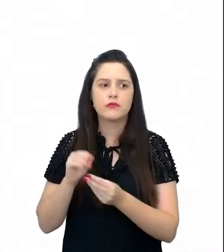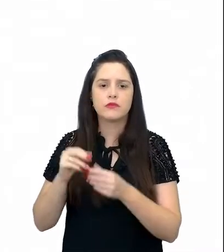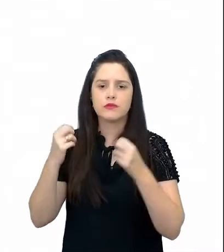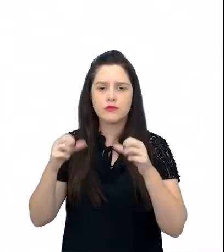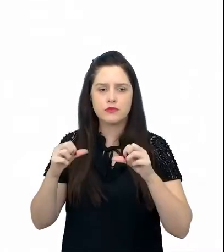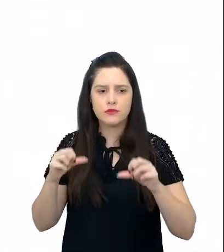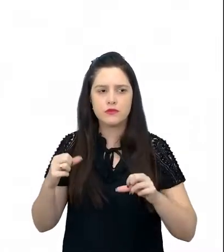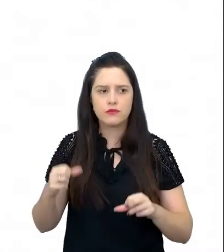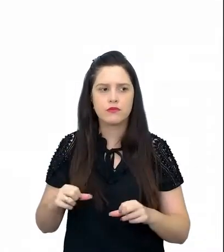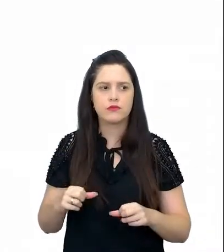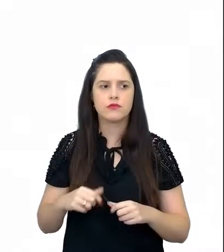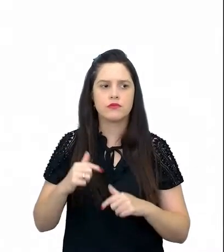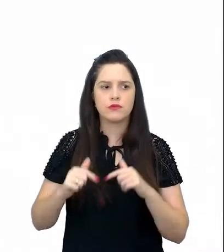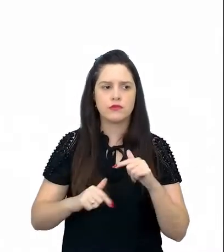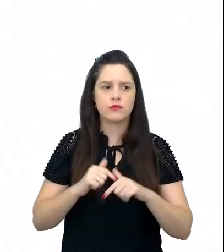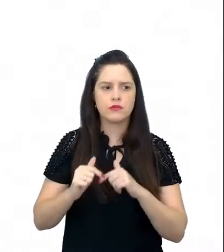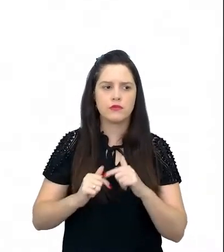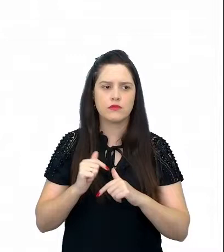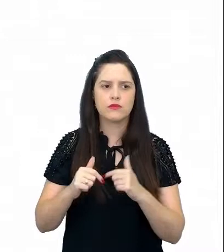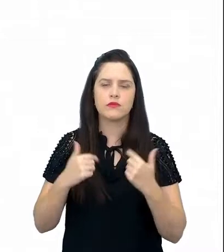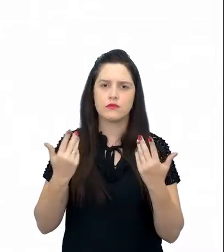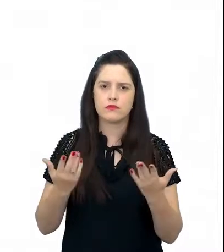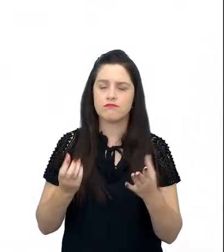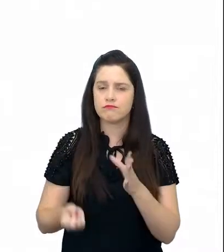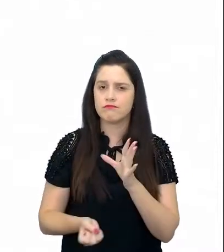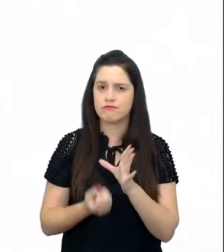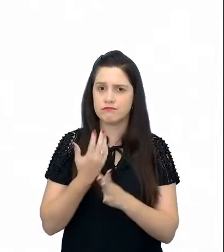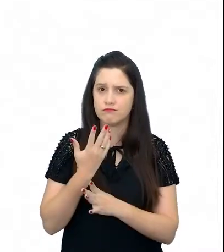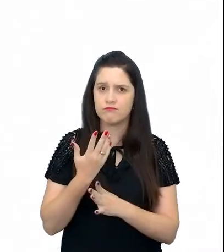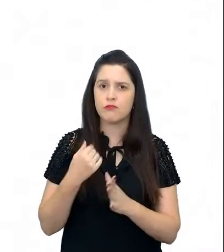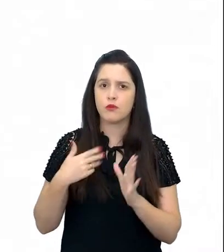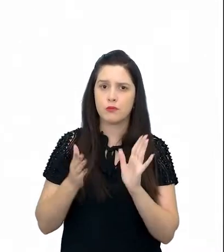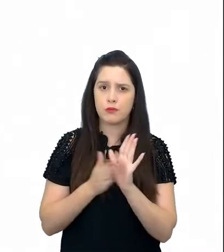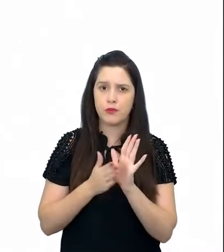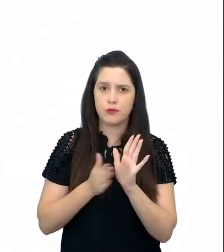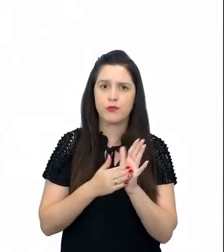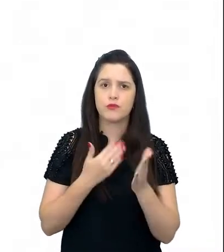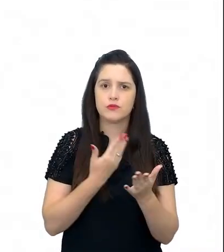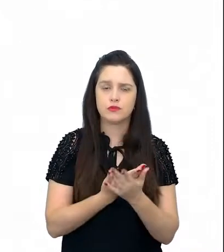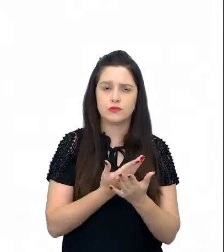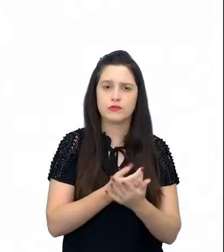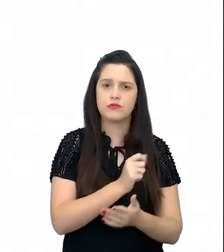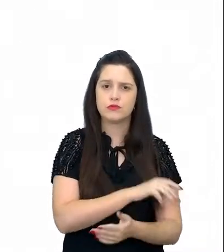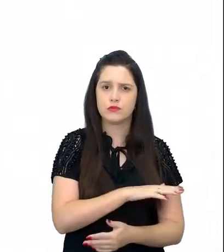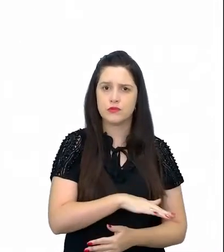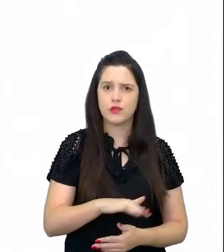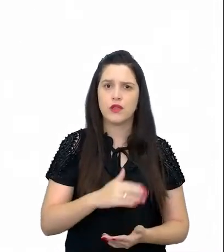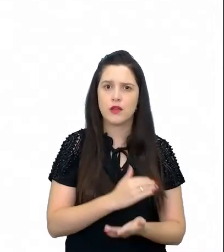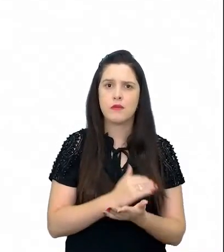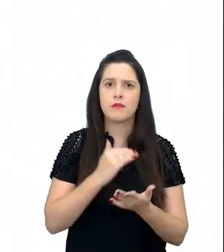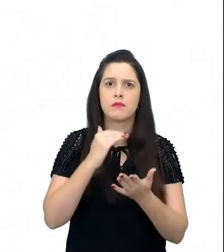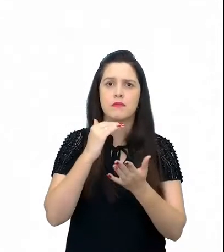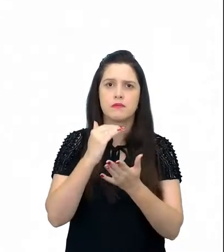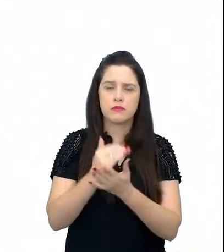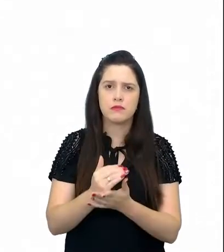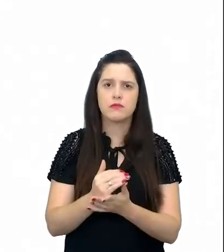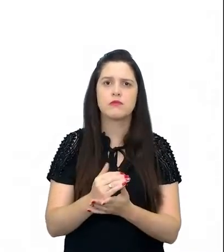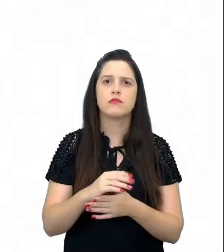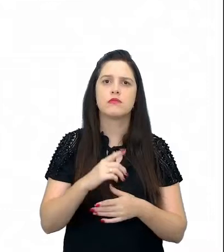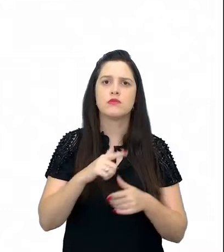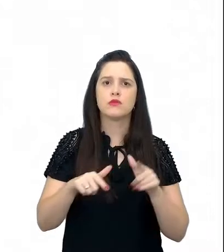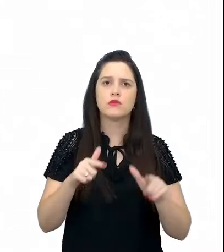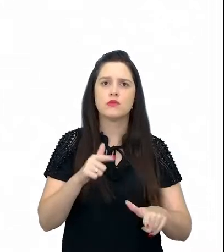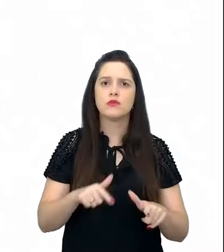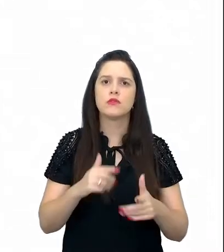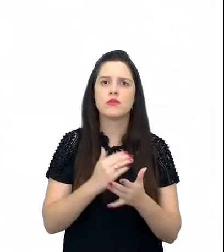mas sim que tenha várias formas, vários formatos. Então, o nosso estudante, ele tem que ter, quanto maior for o leque, melhor vai ser a sua